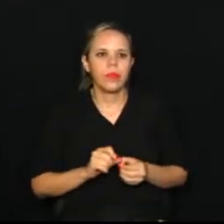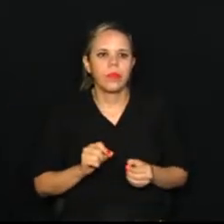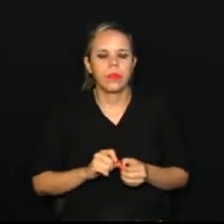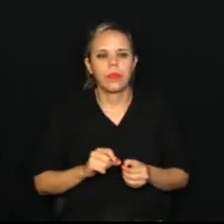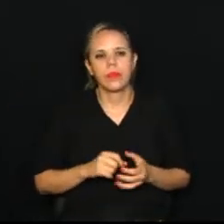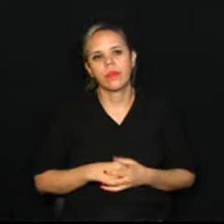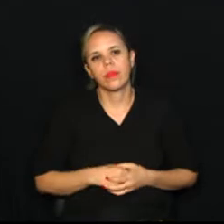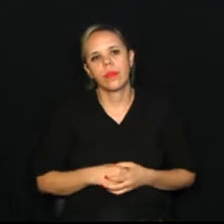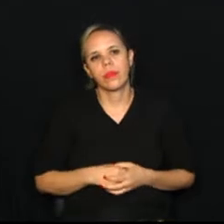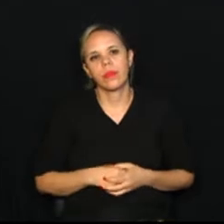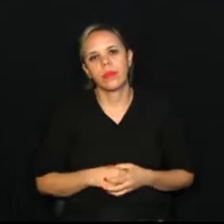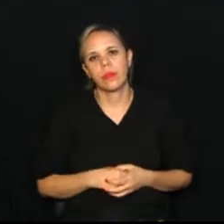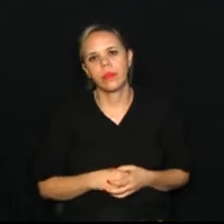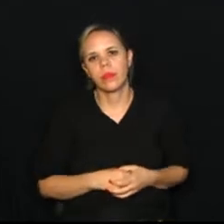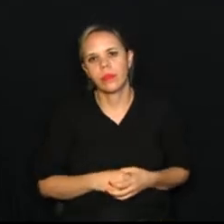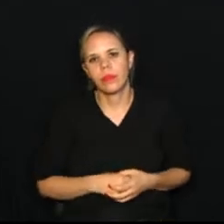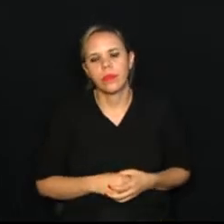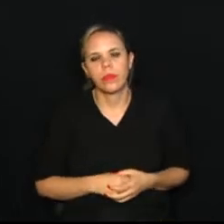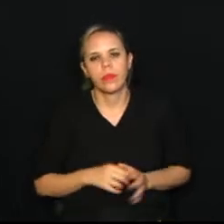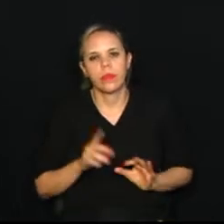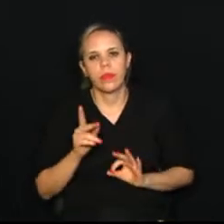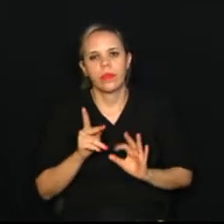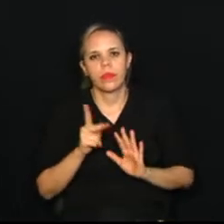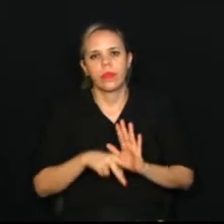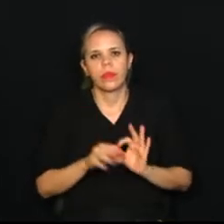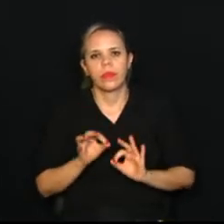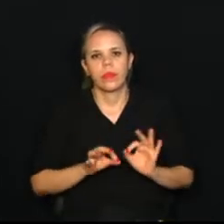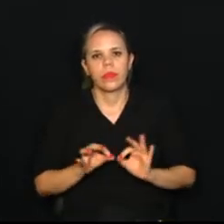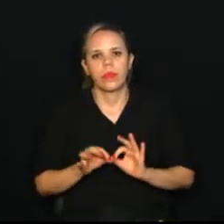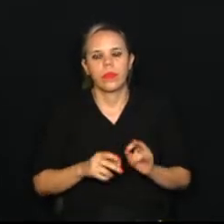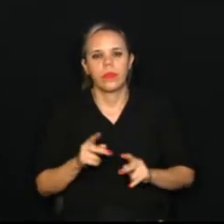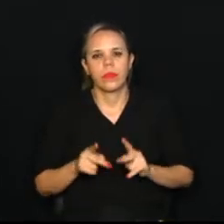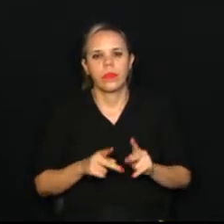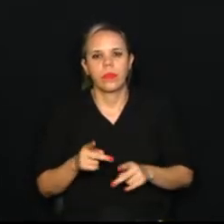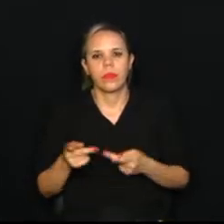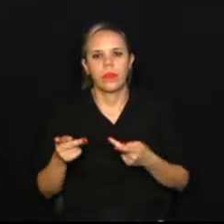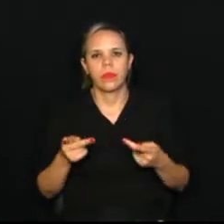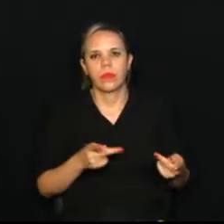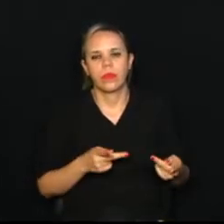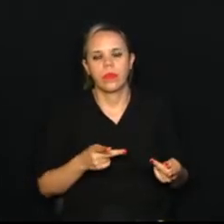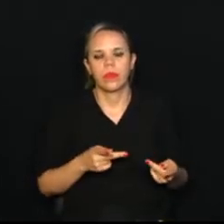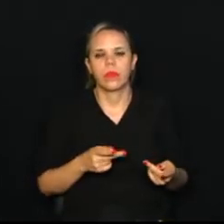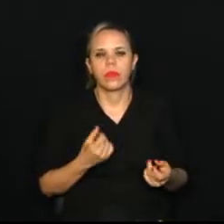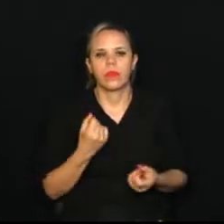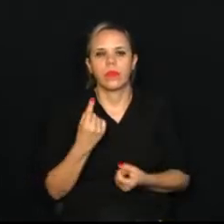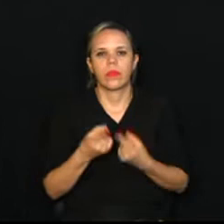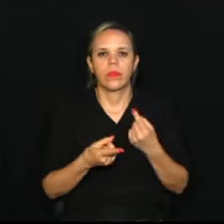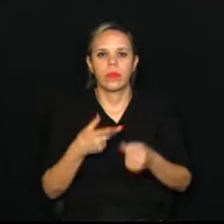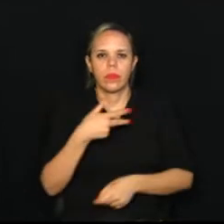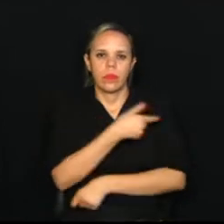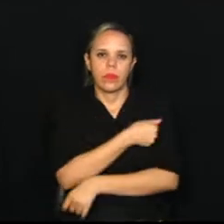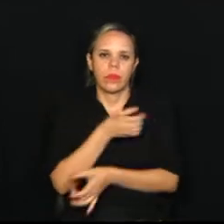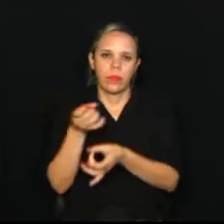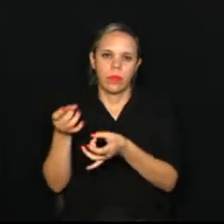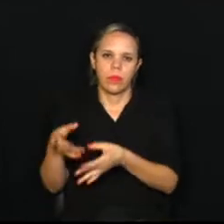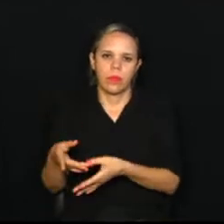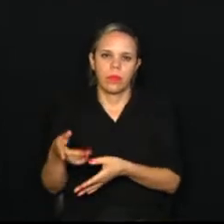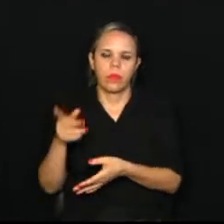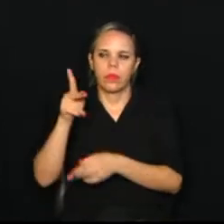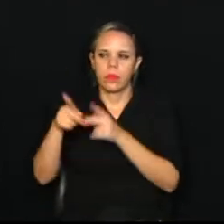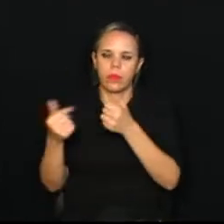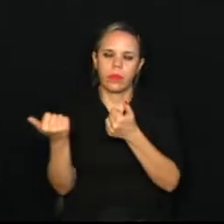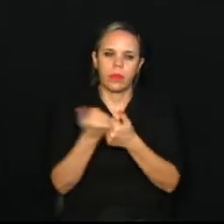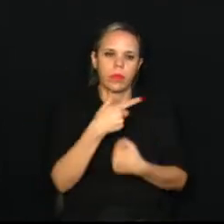até aquele planejamento da chamada xepa, né? Que é aquela dose